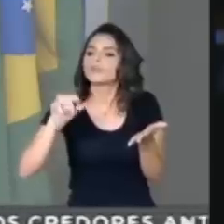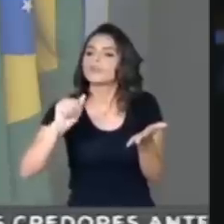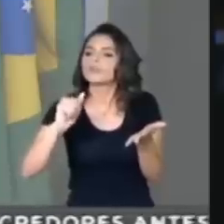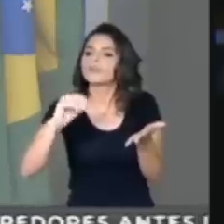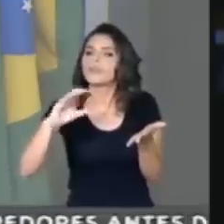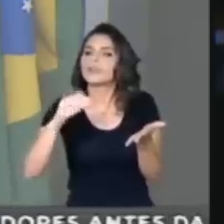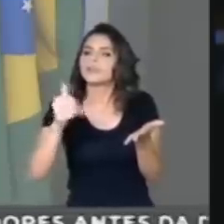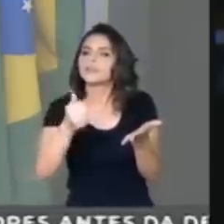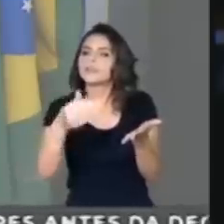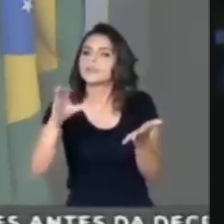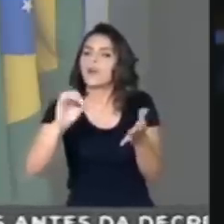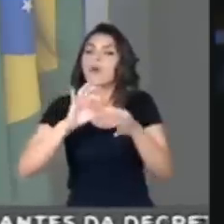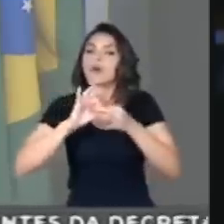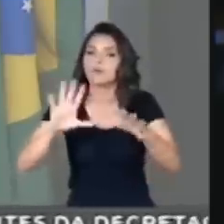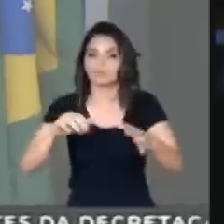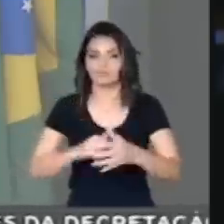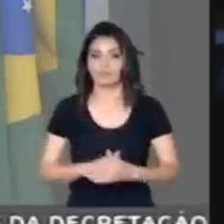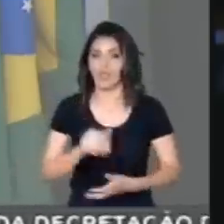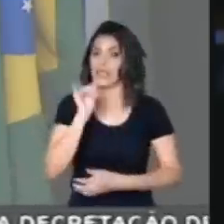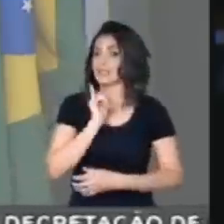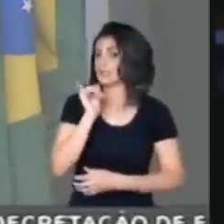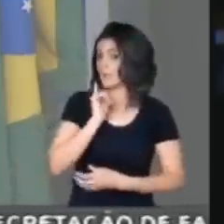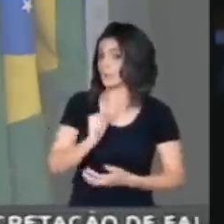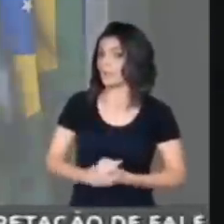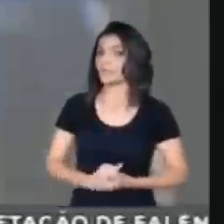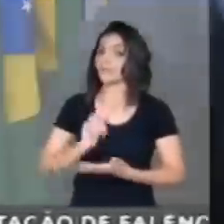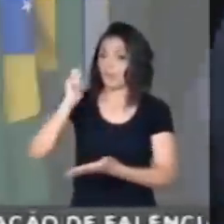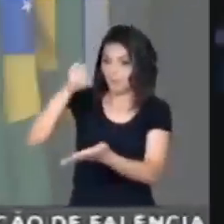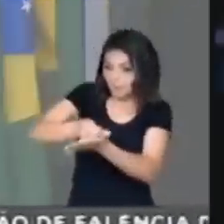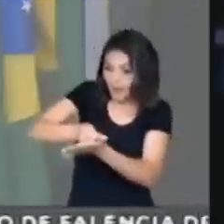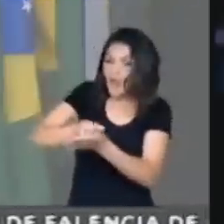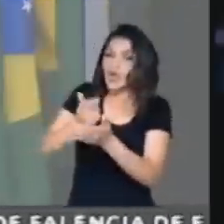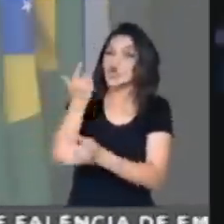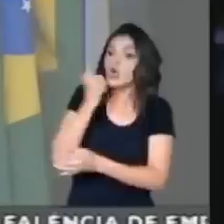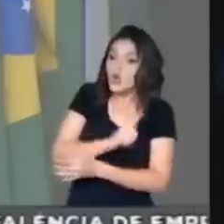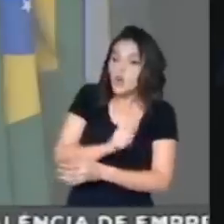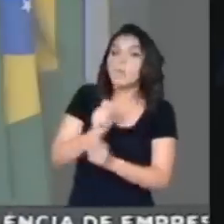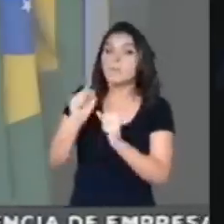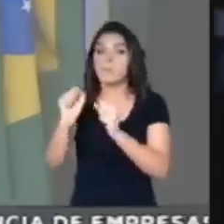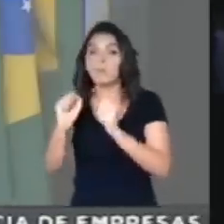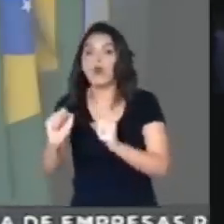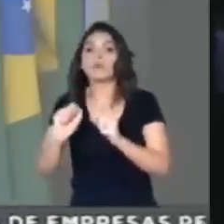para ilustrar. Só poderei fazer o pagamento se apresentar a respectiva